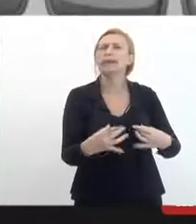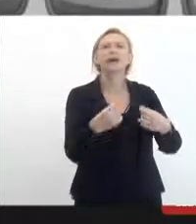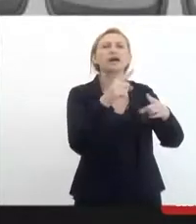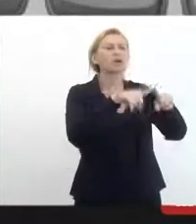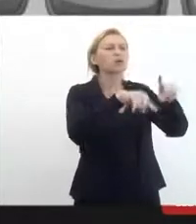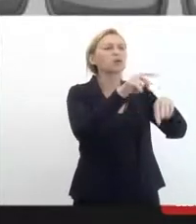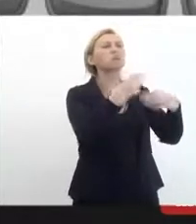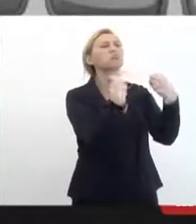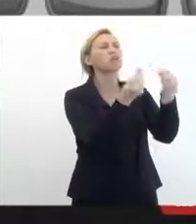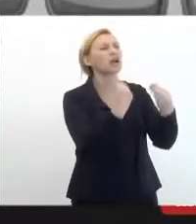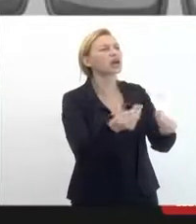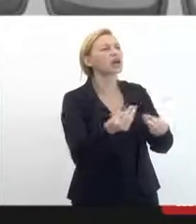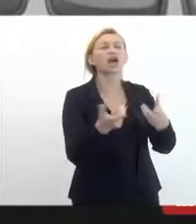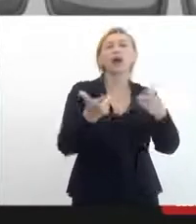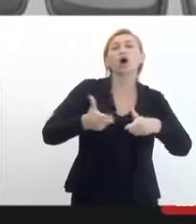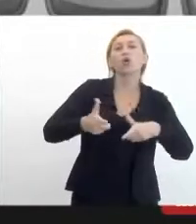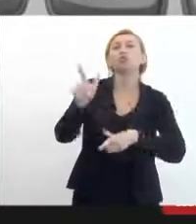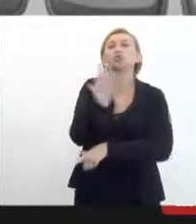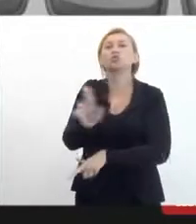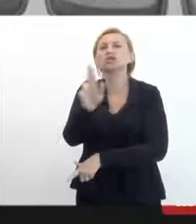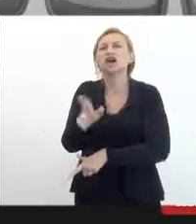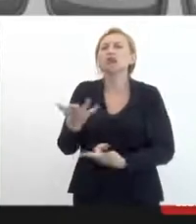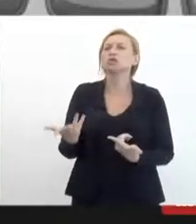material, aonde ele foi utilizado,